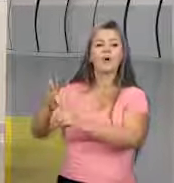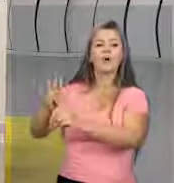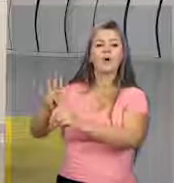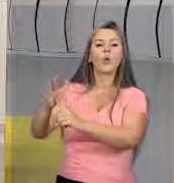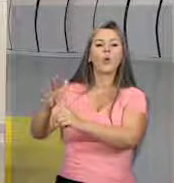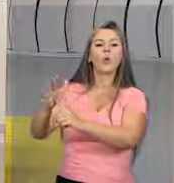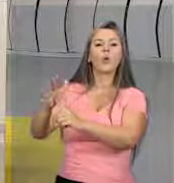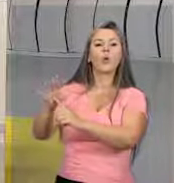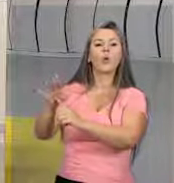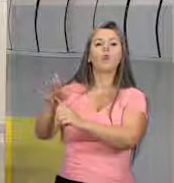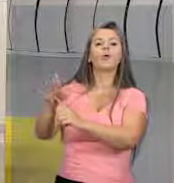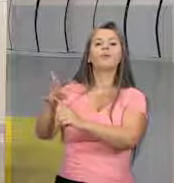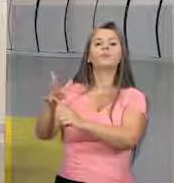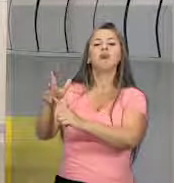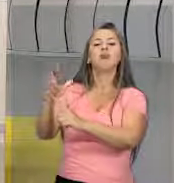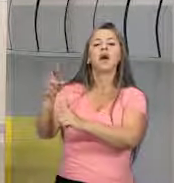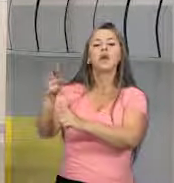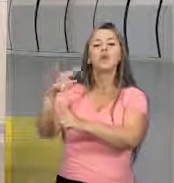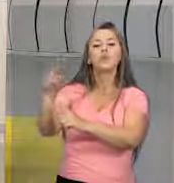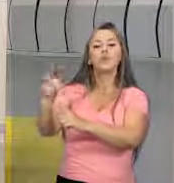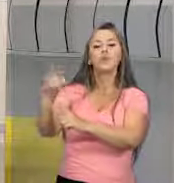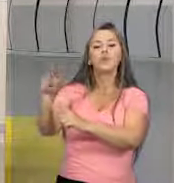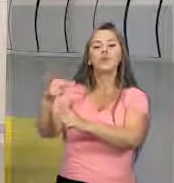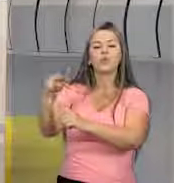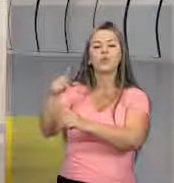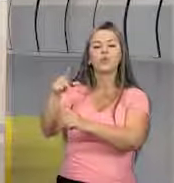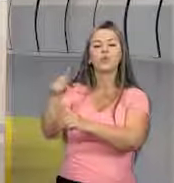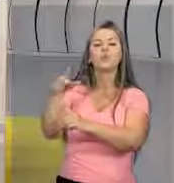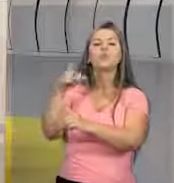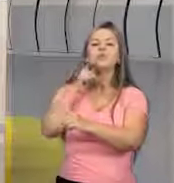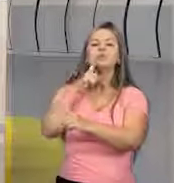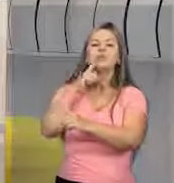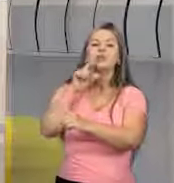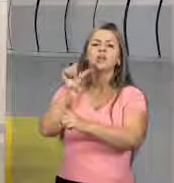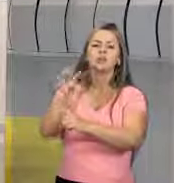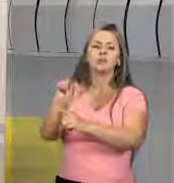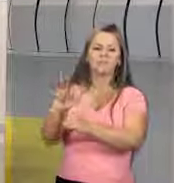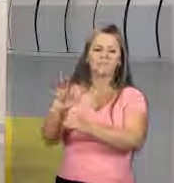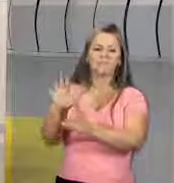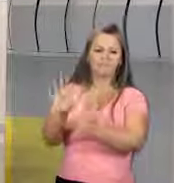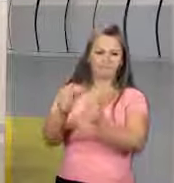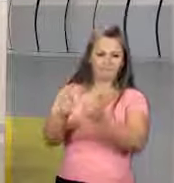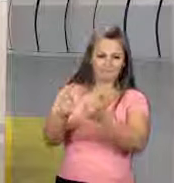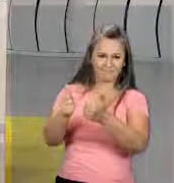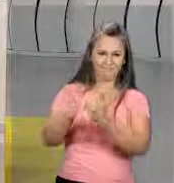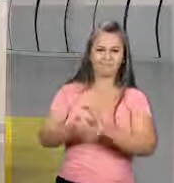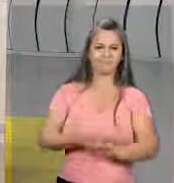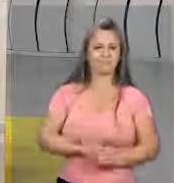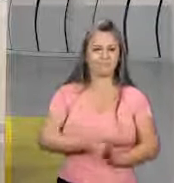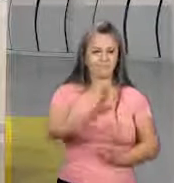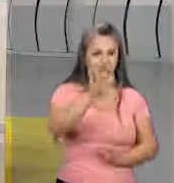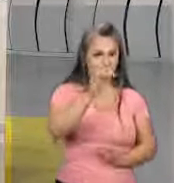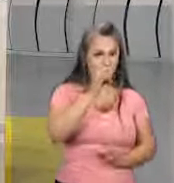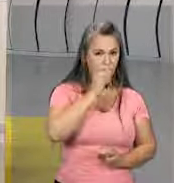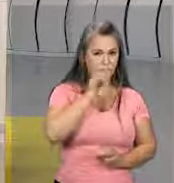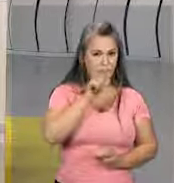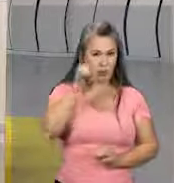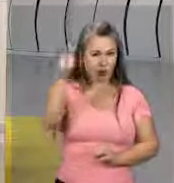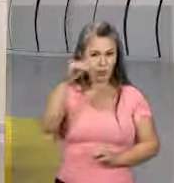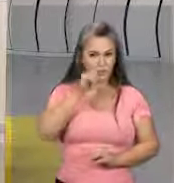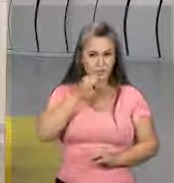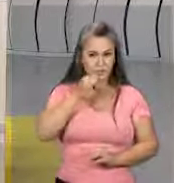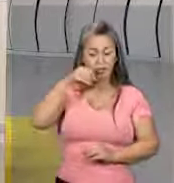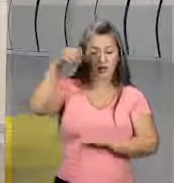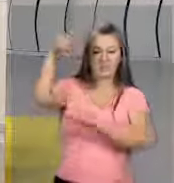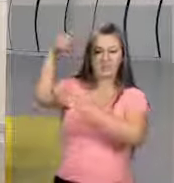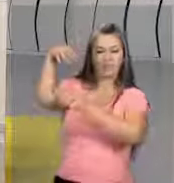energia. Um outro exemplo desse efeito Joule, para vocês terem uma ideia, uma lâmpada incandescente